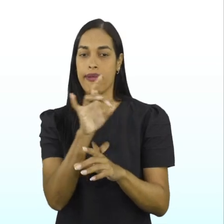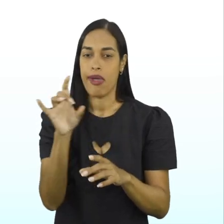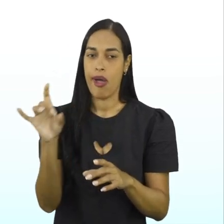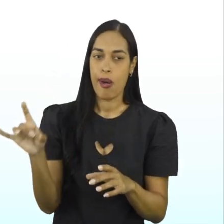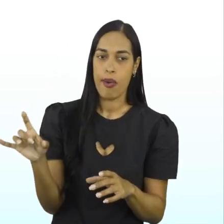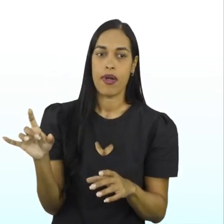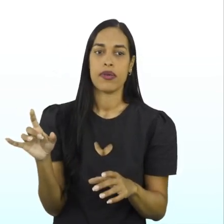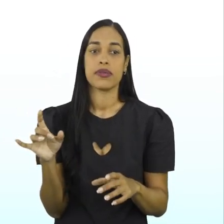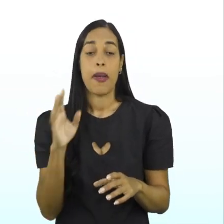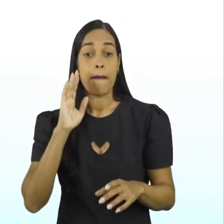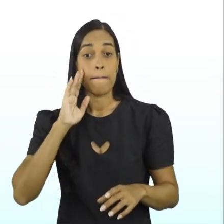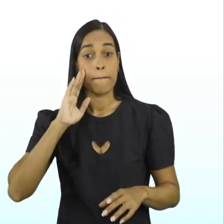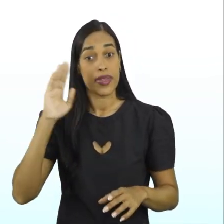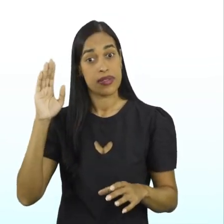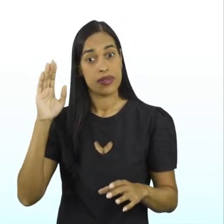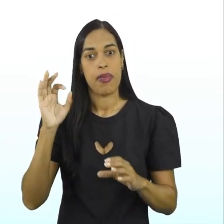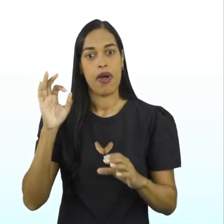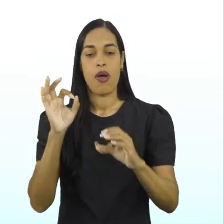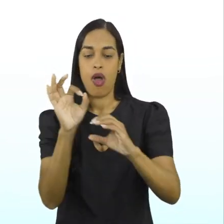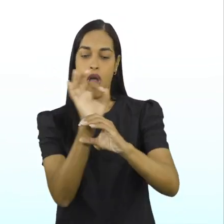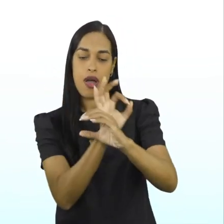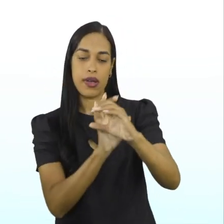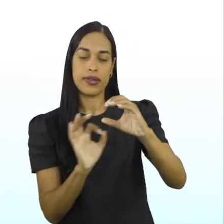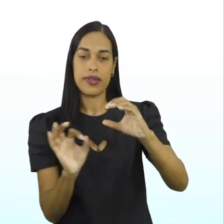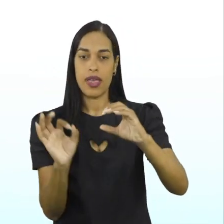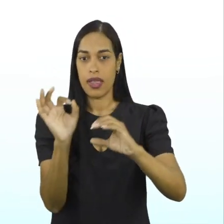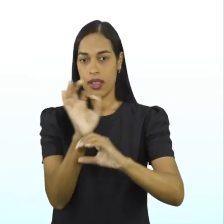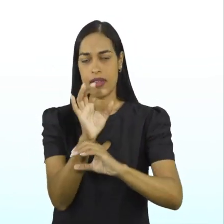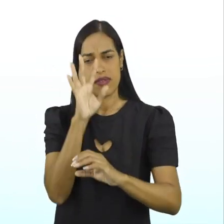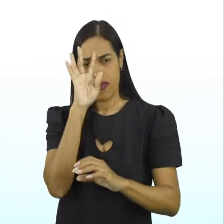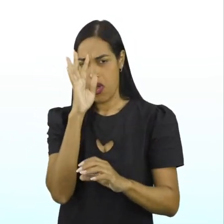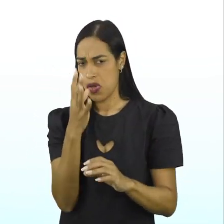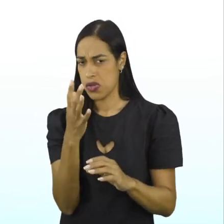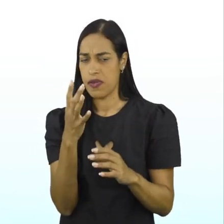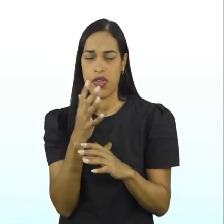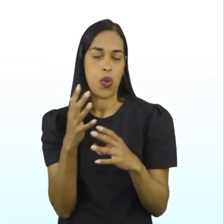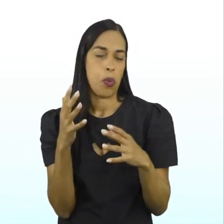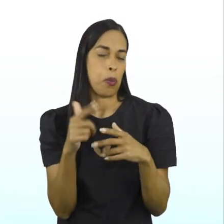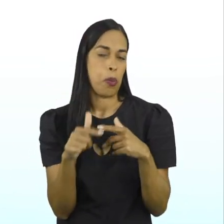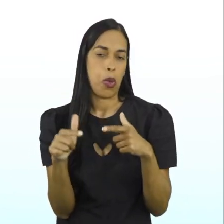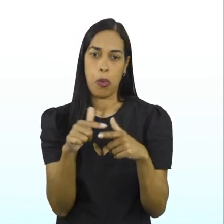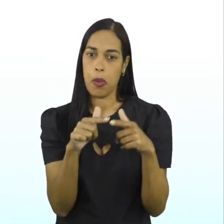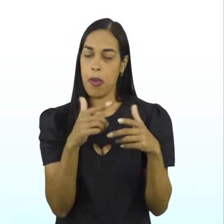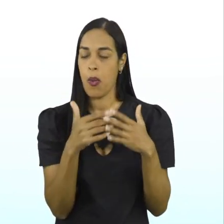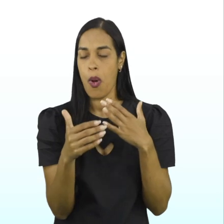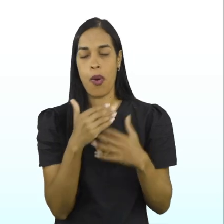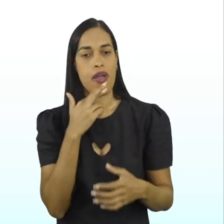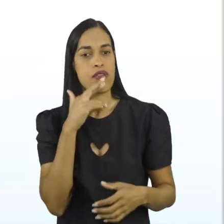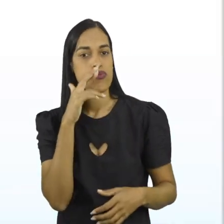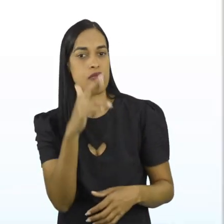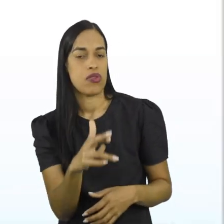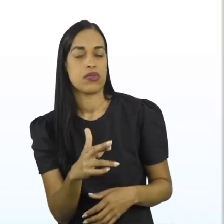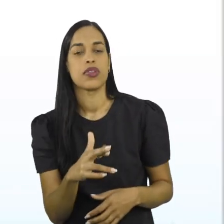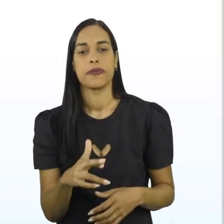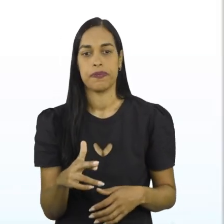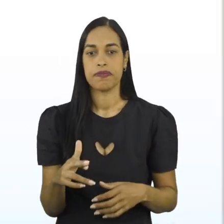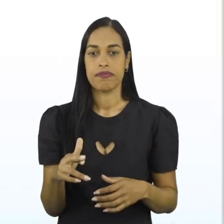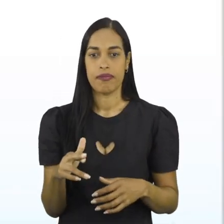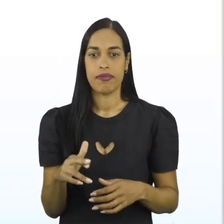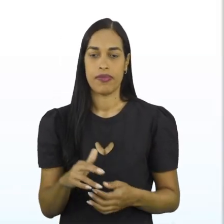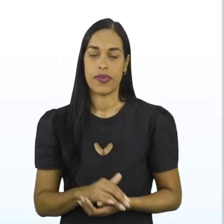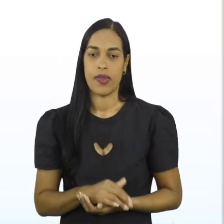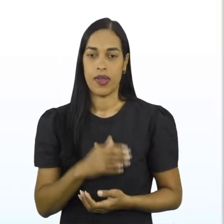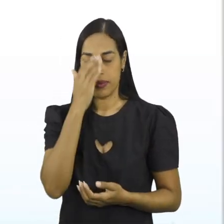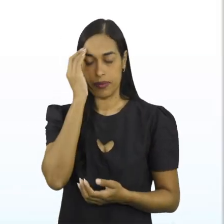principais organelas e as funções, vocês vão conseguir resolver qualquer situação, problema. Tranquilo? Então, Léo, bota para mim de novo o quadro aí, por favor.